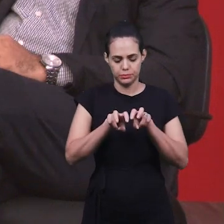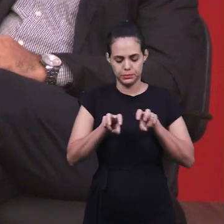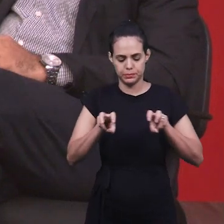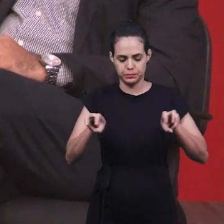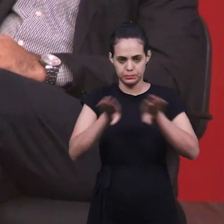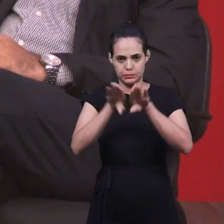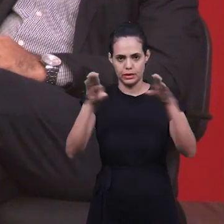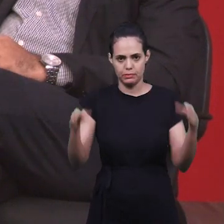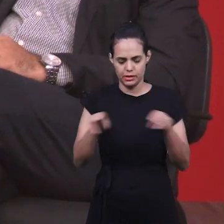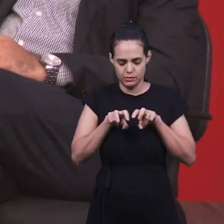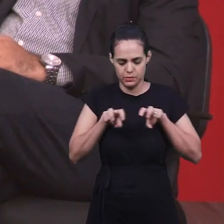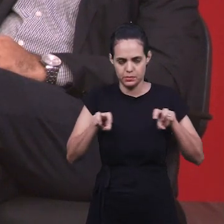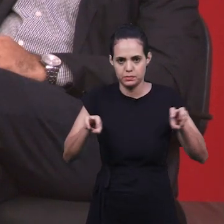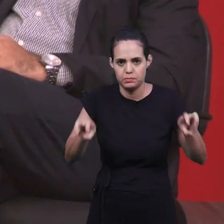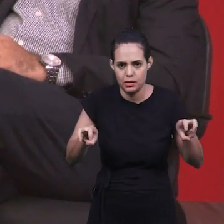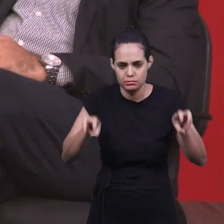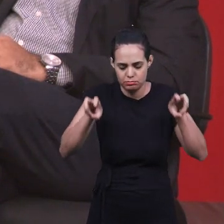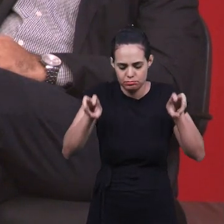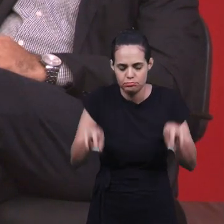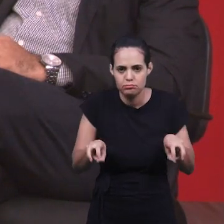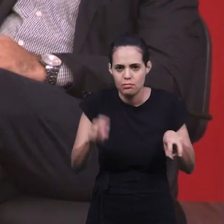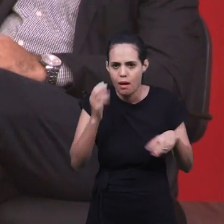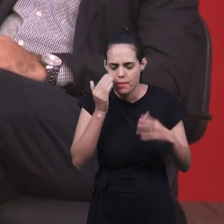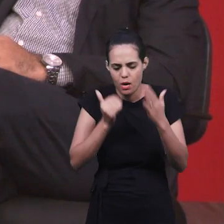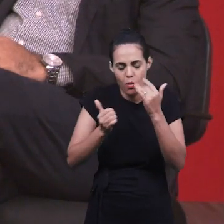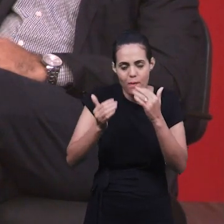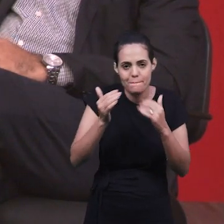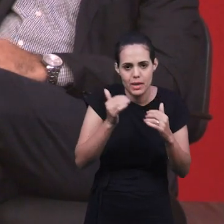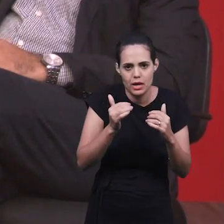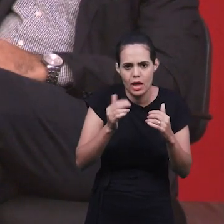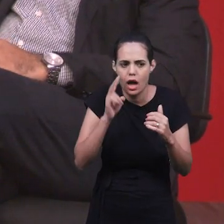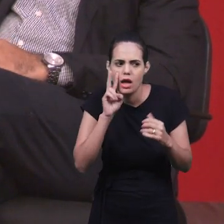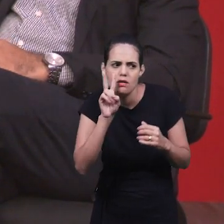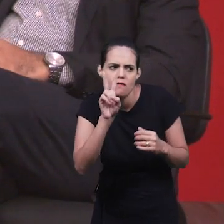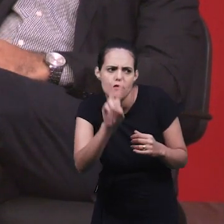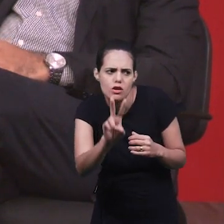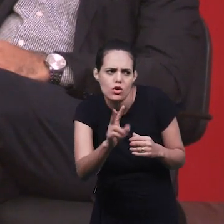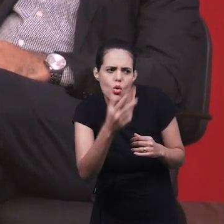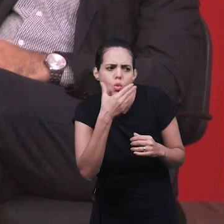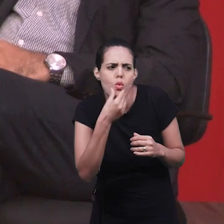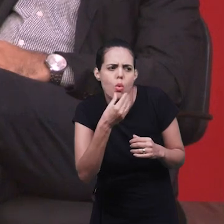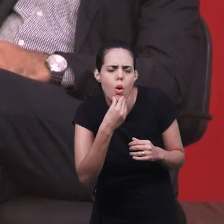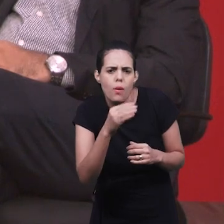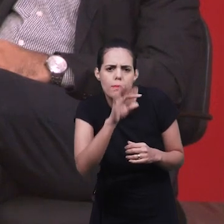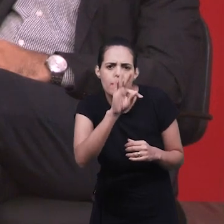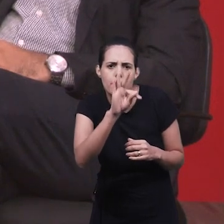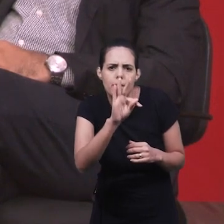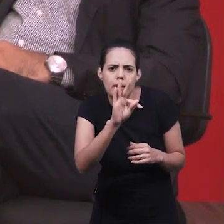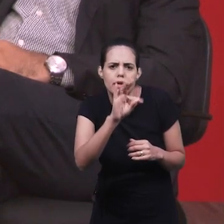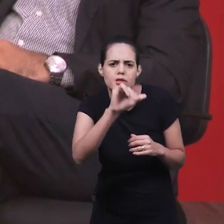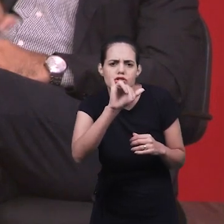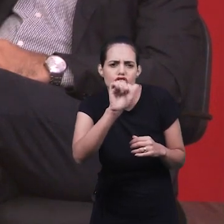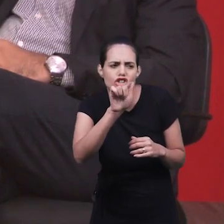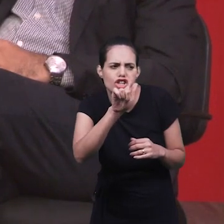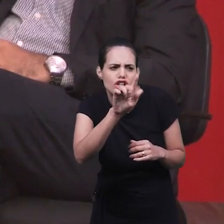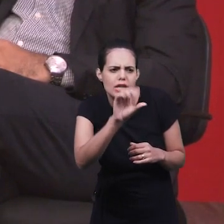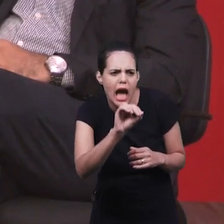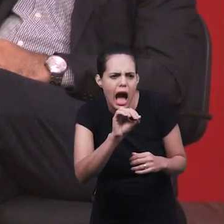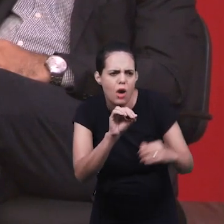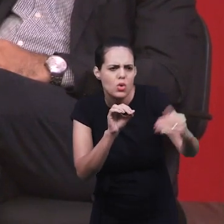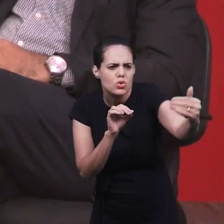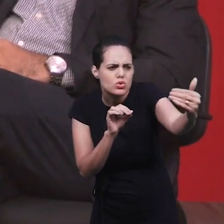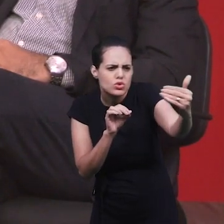tudo certinho, Gentios. alegria. Quando chega Tiago com os judaizantes, Pedro